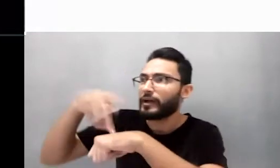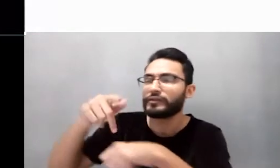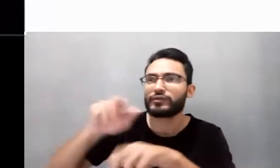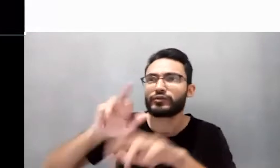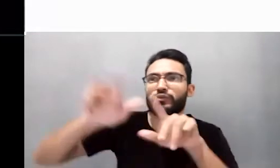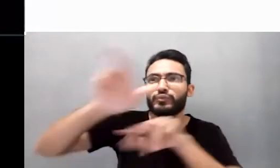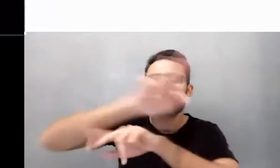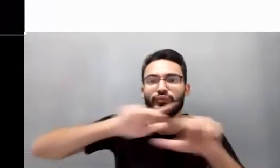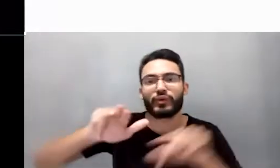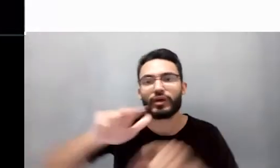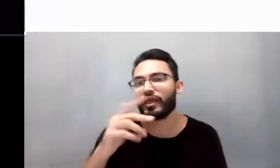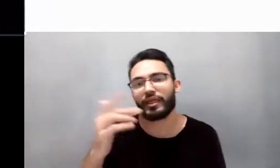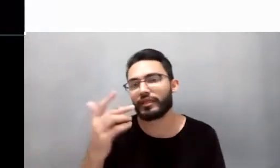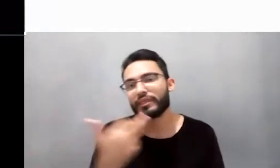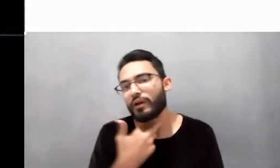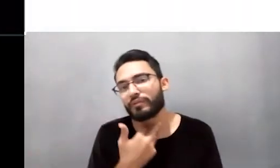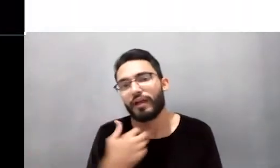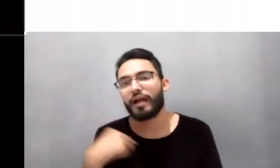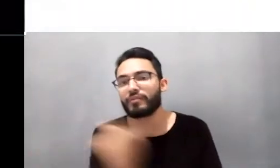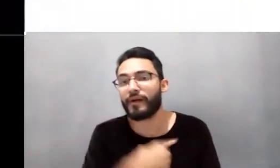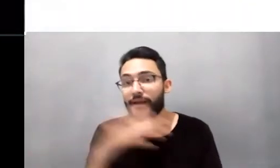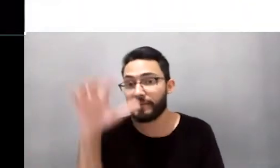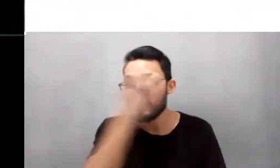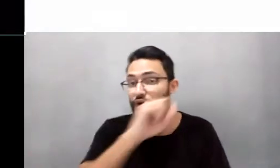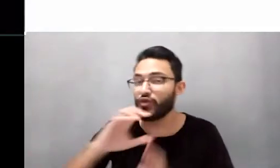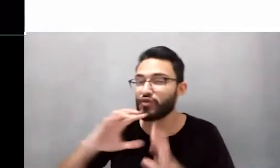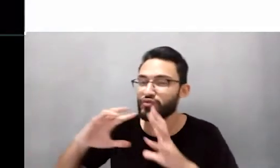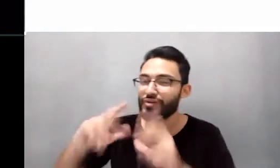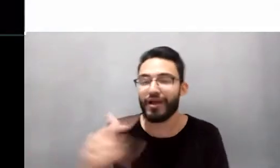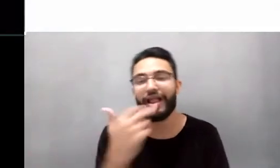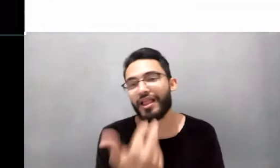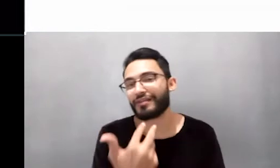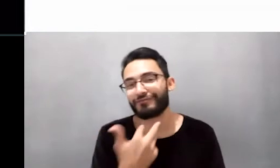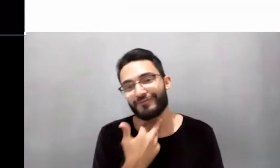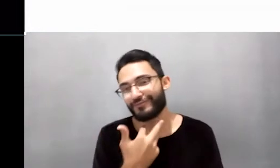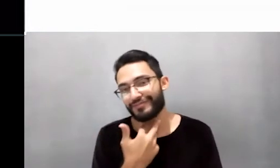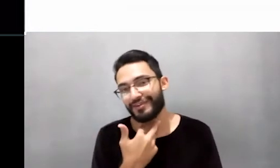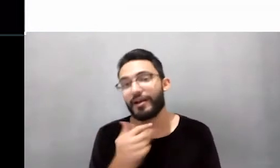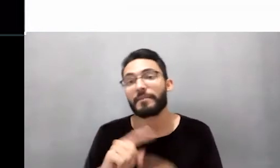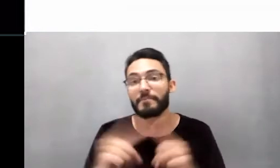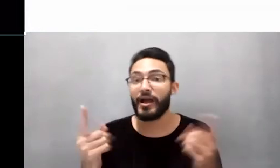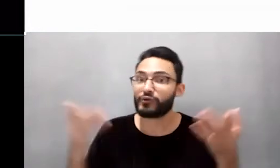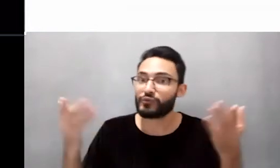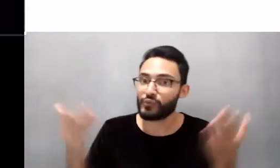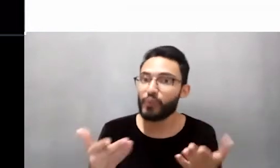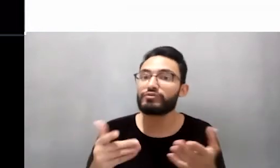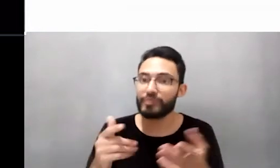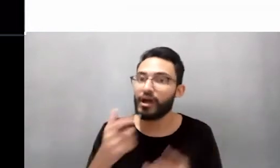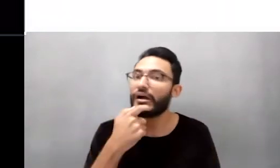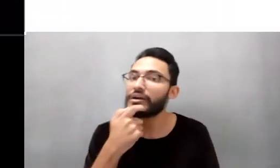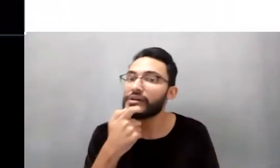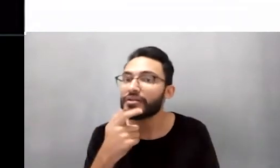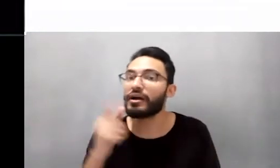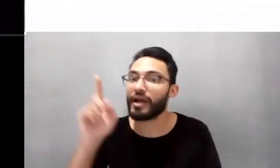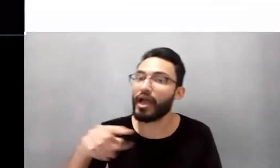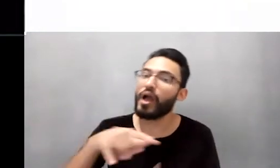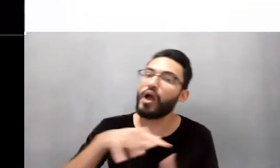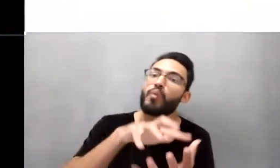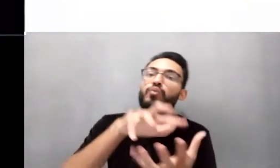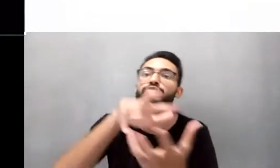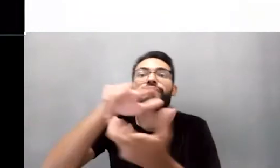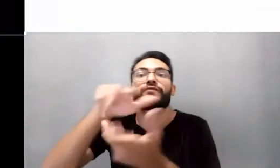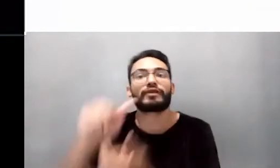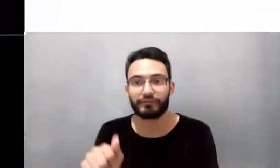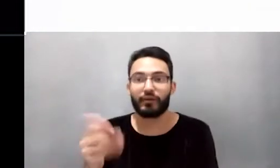gente aprender todas as línguas, todos os idiomas, né? Hoje, O inglês é a língua universal,